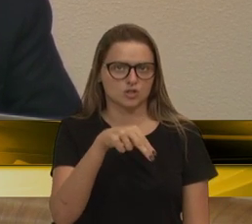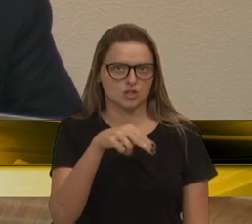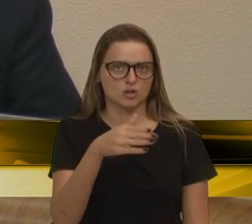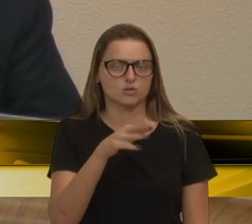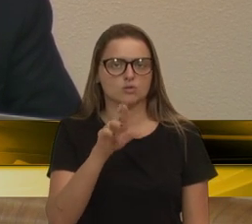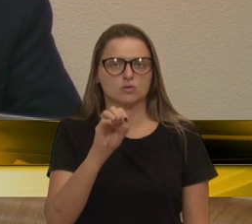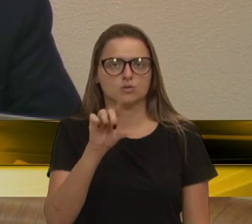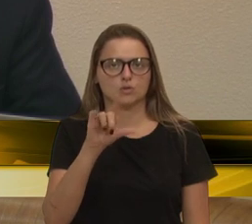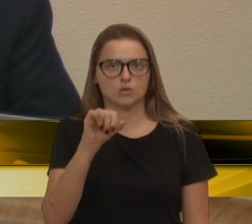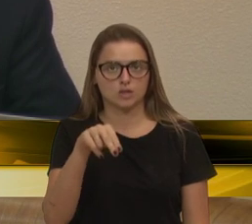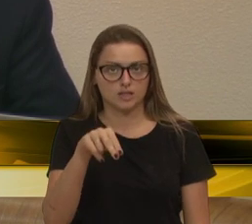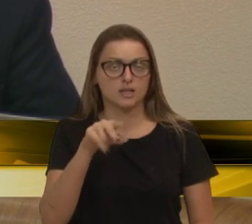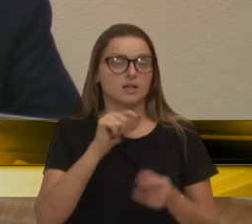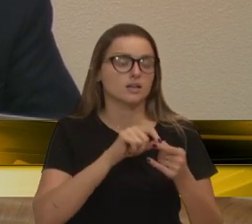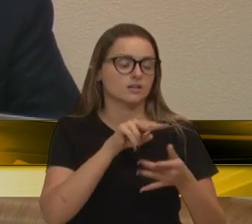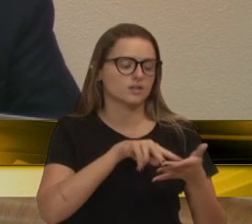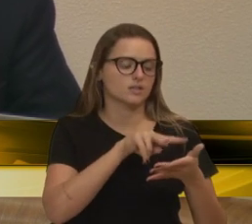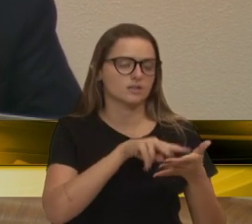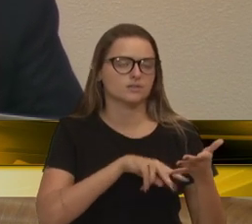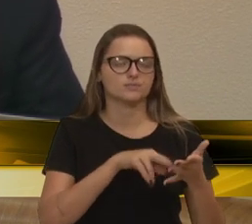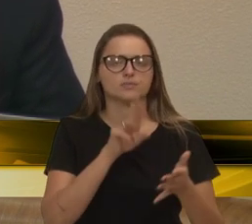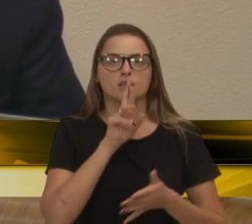relator. Fonte,